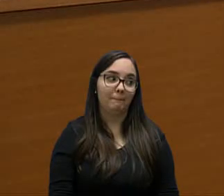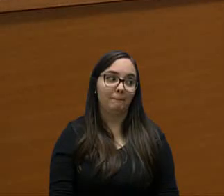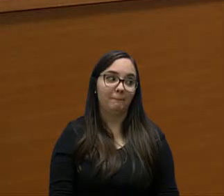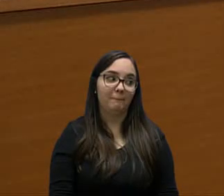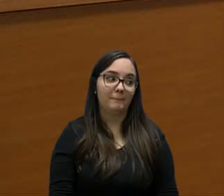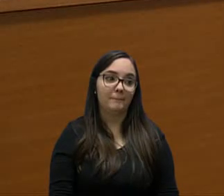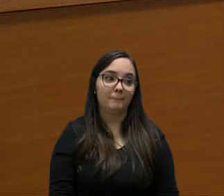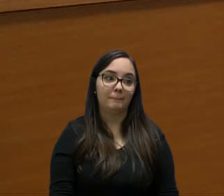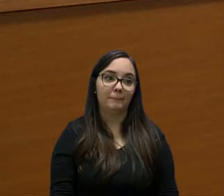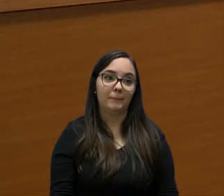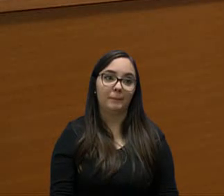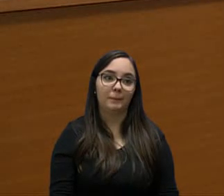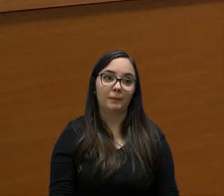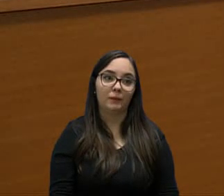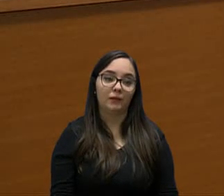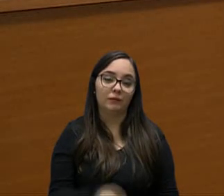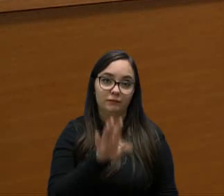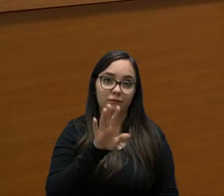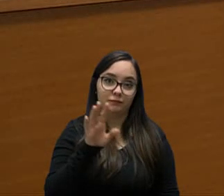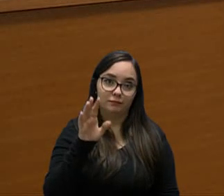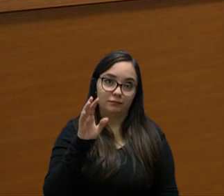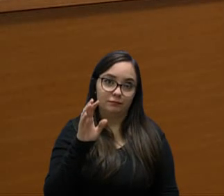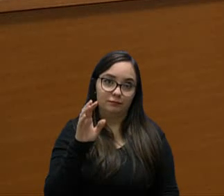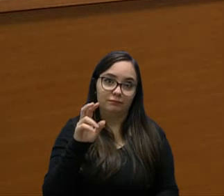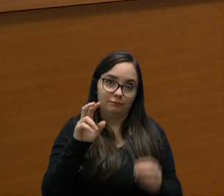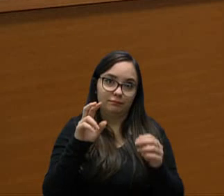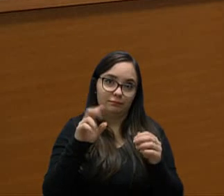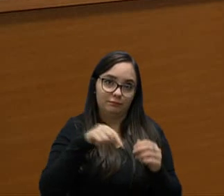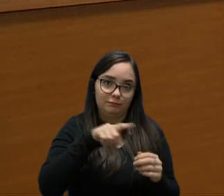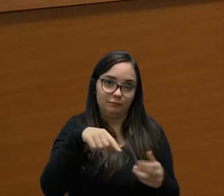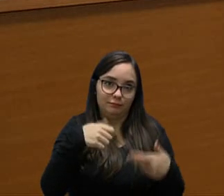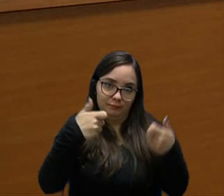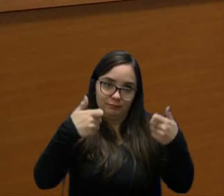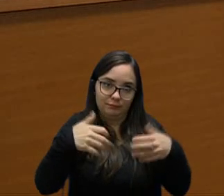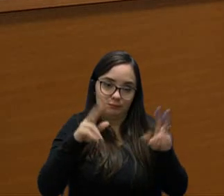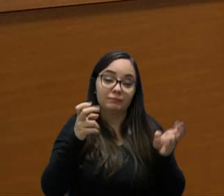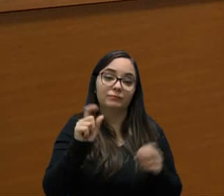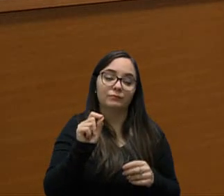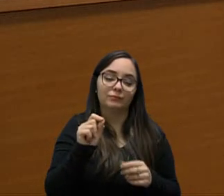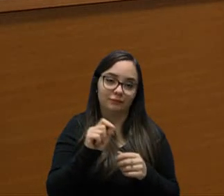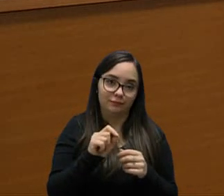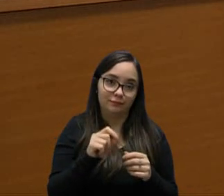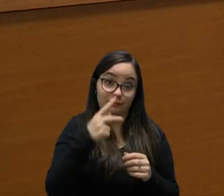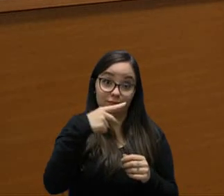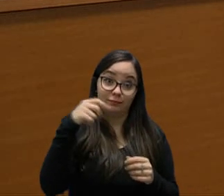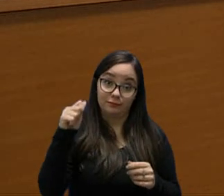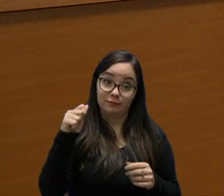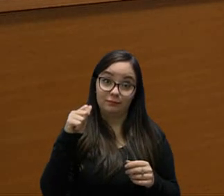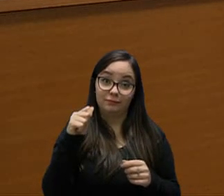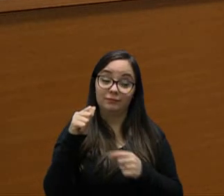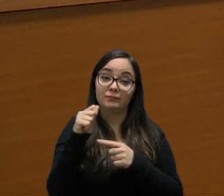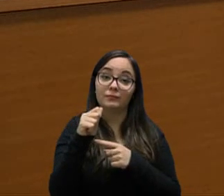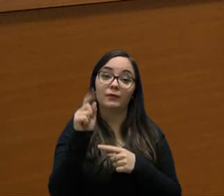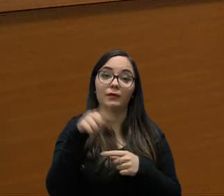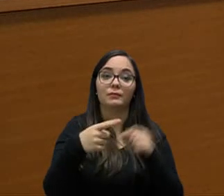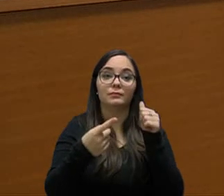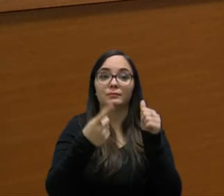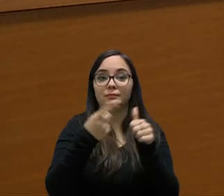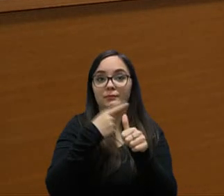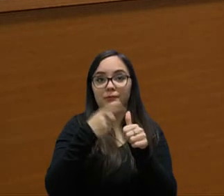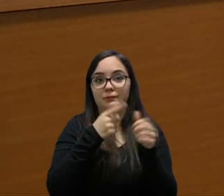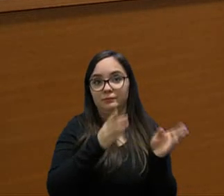mas a questão é verdadeira se a libertadores navegadores é a questão o ppa ele é aquele primeiro